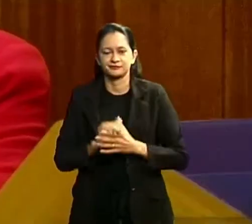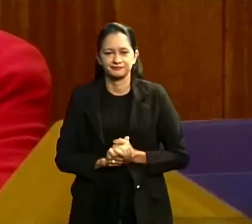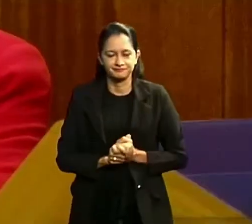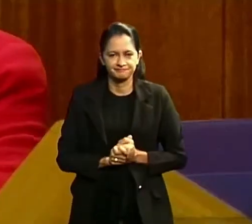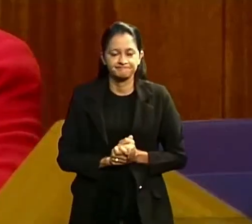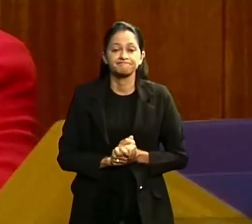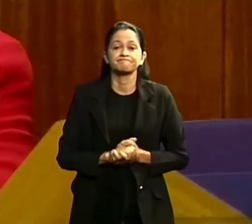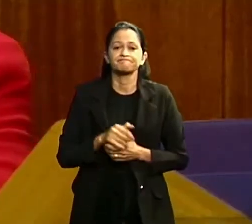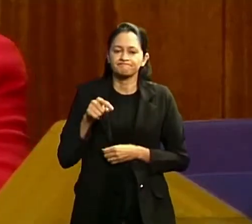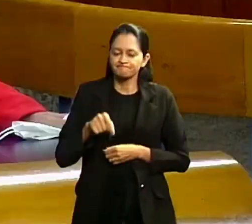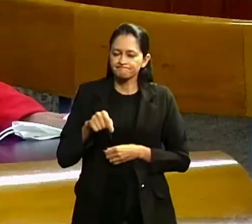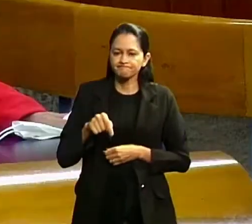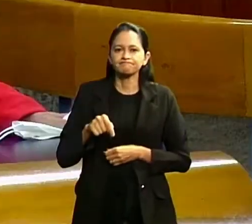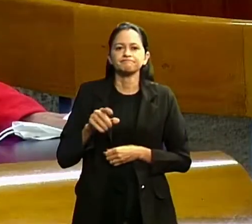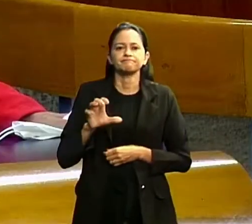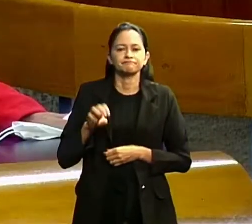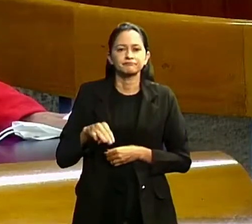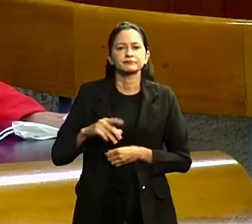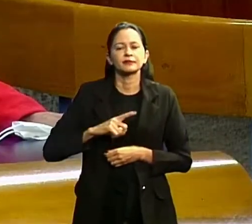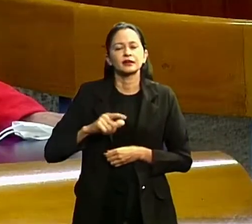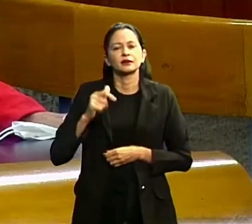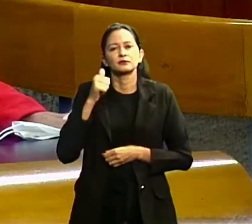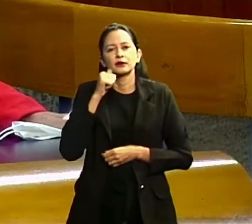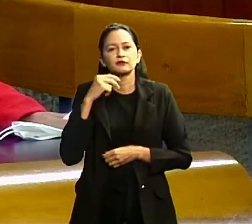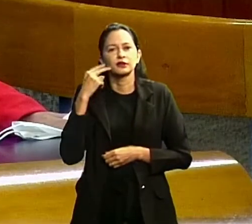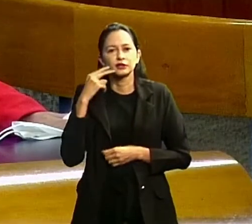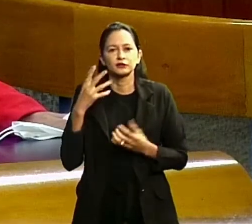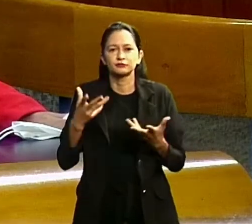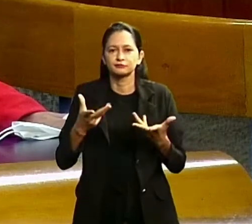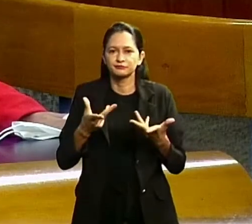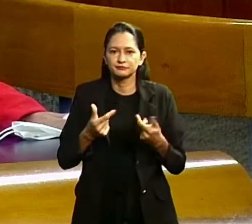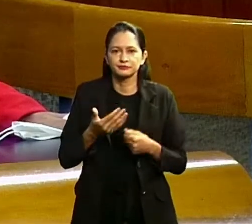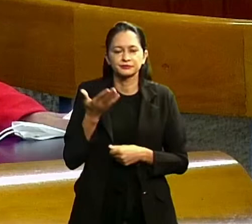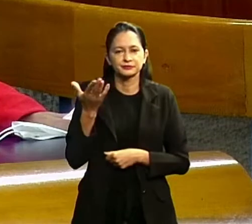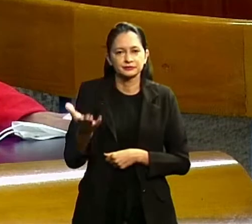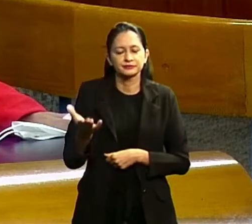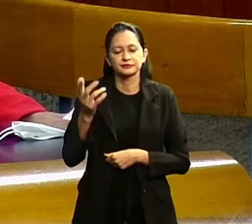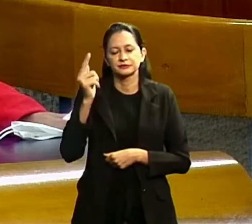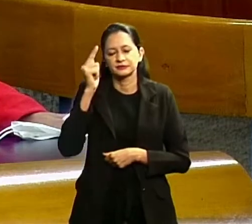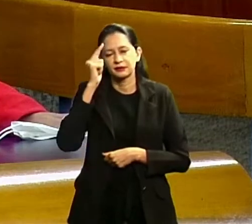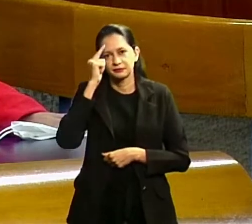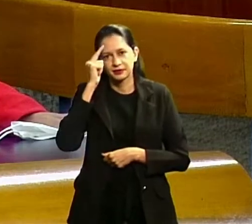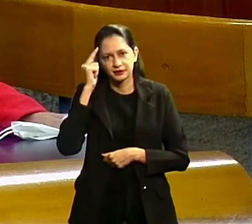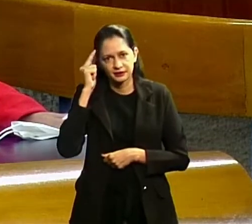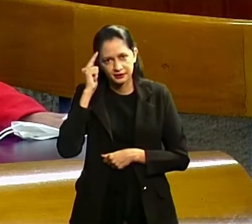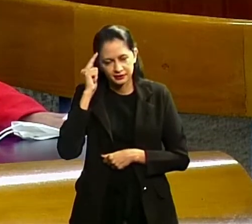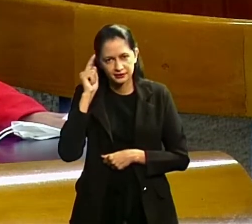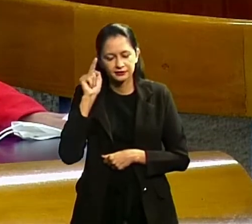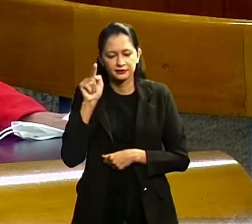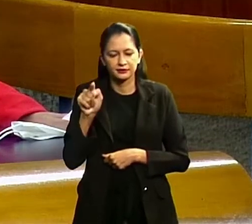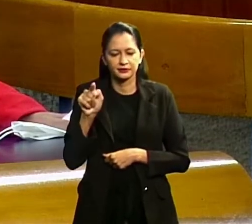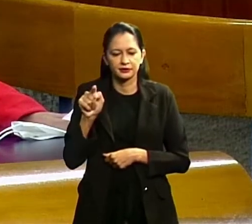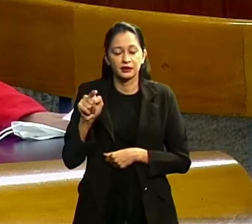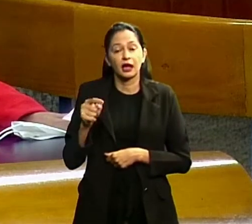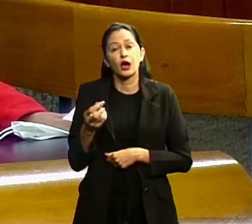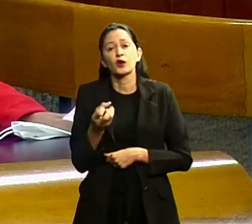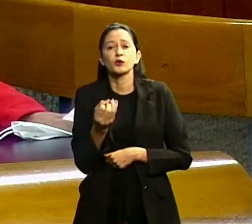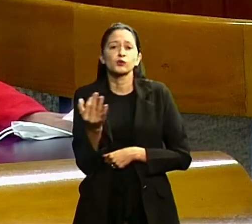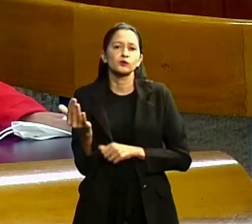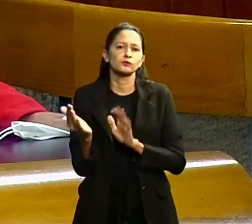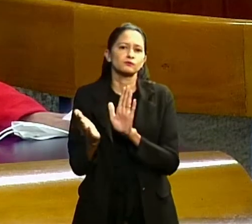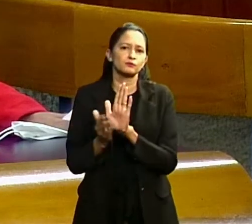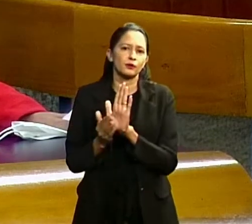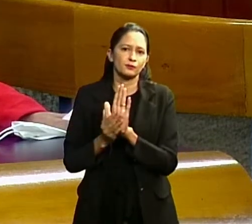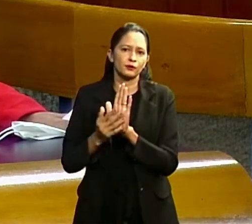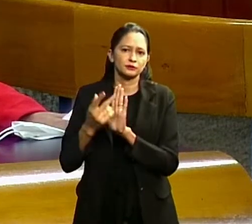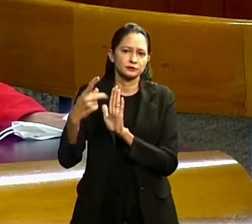casa nós temos excelentes vereadoras. Tem a Gabriela, a vereadora Gabriela, que embora eu não concorde muito com ela,